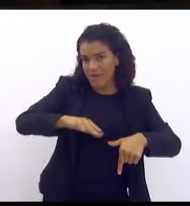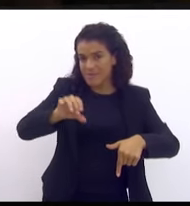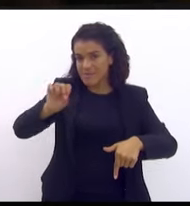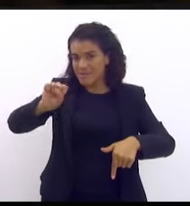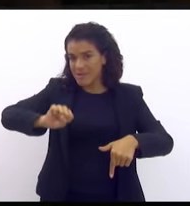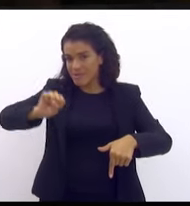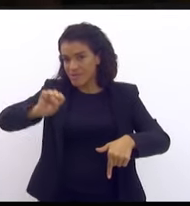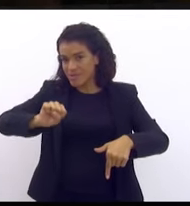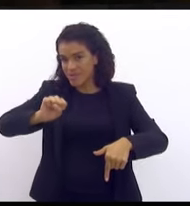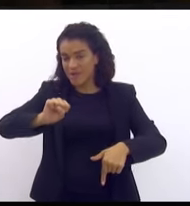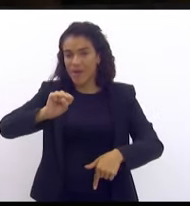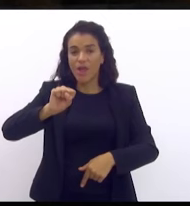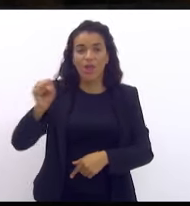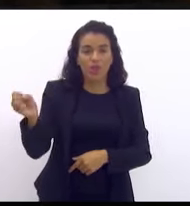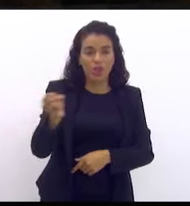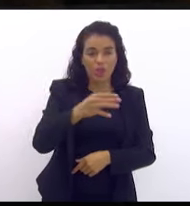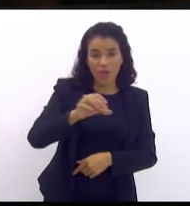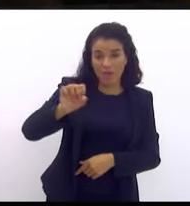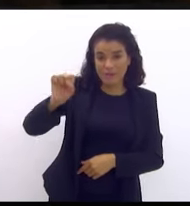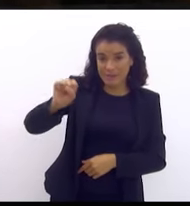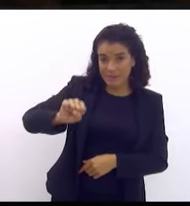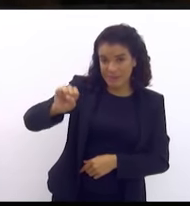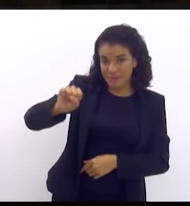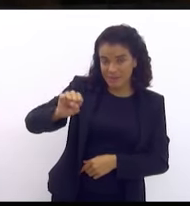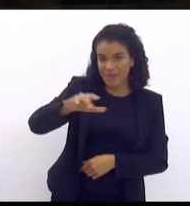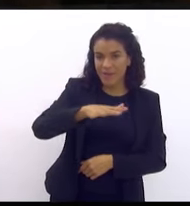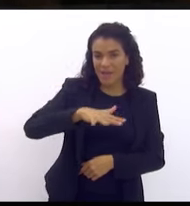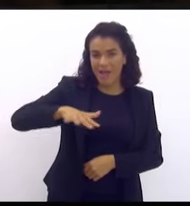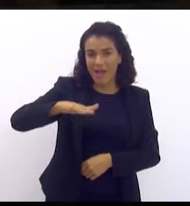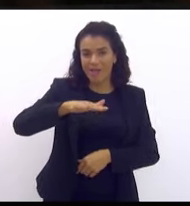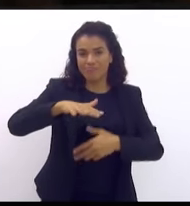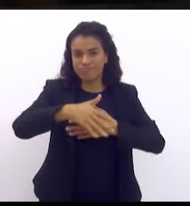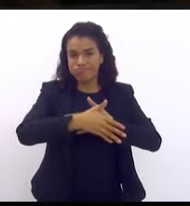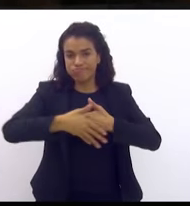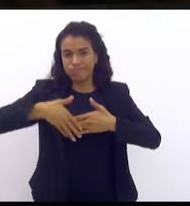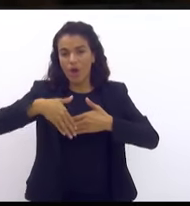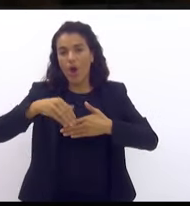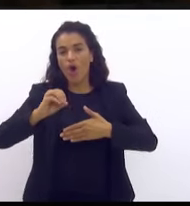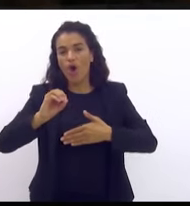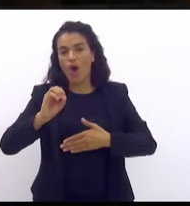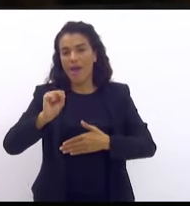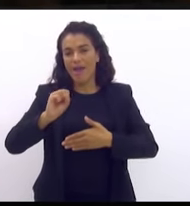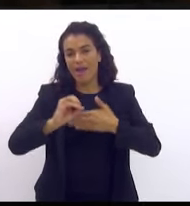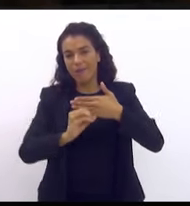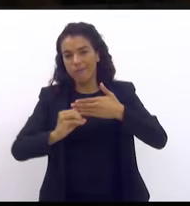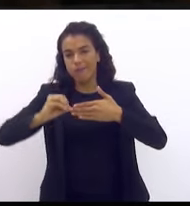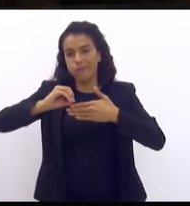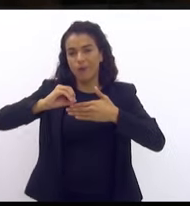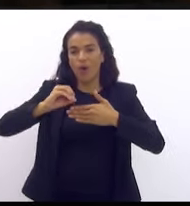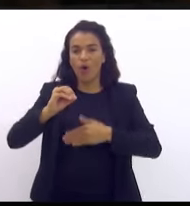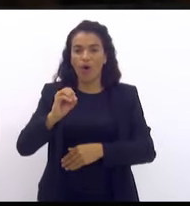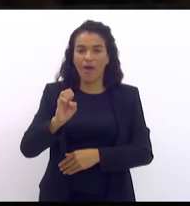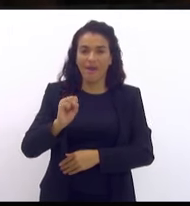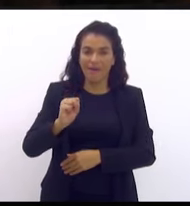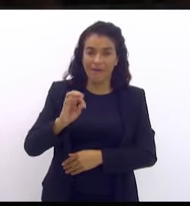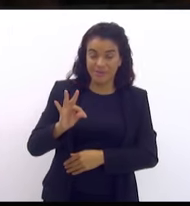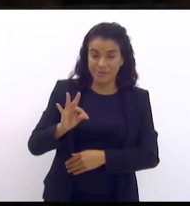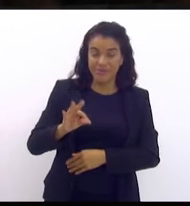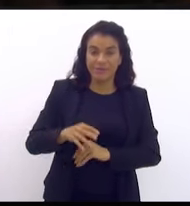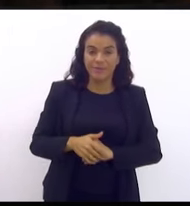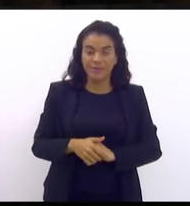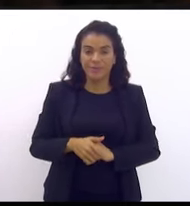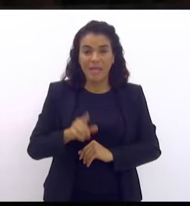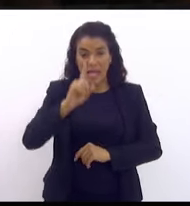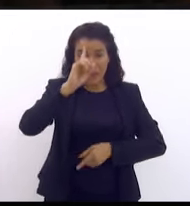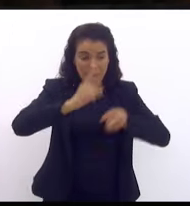Sepetiba, Nova Sepetiba e na zona oeste da capital. E é ele quem dá ordens